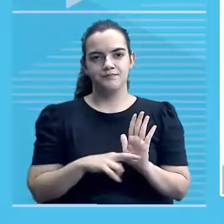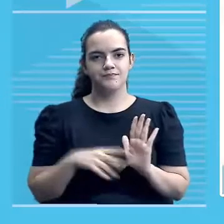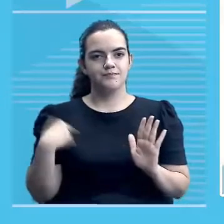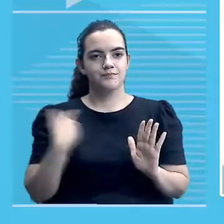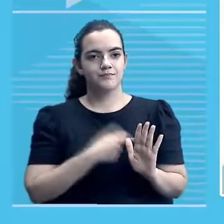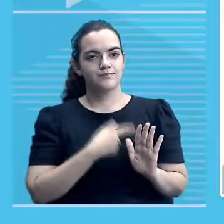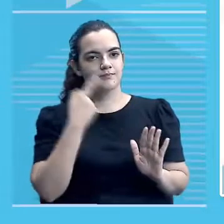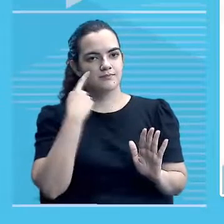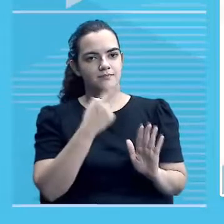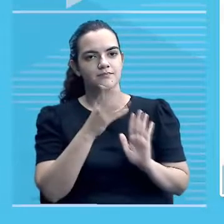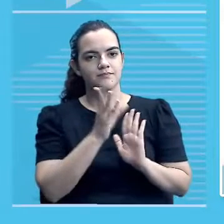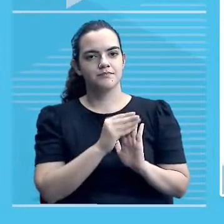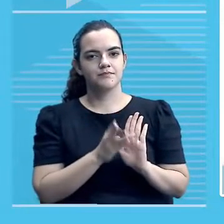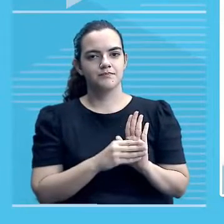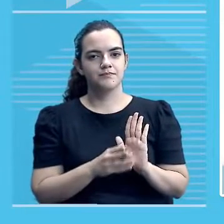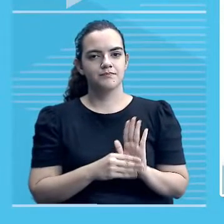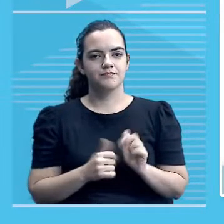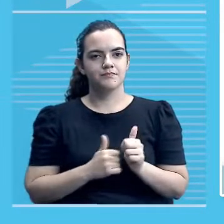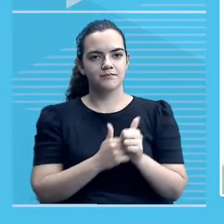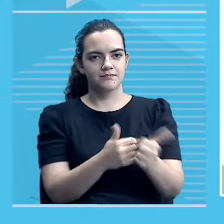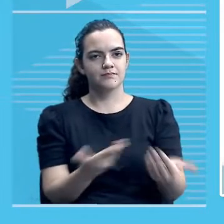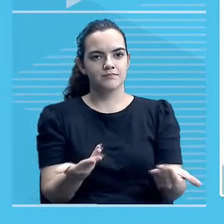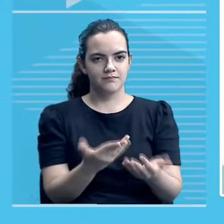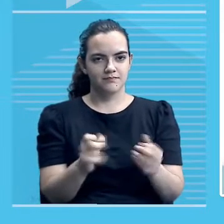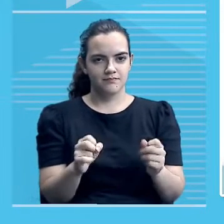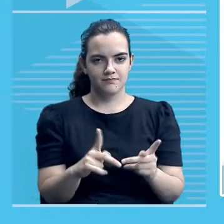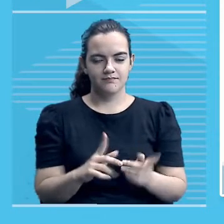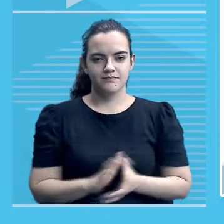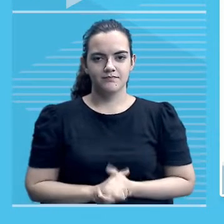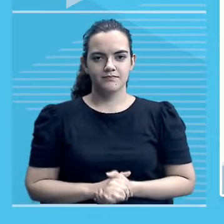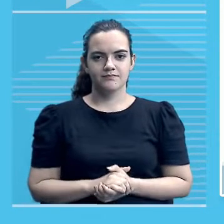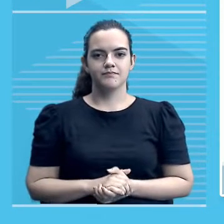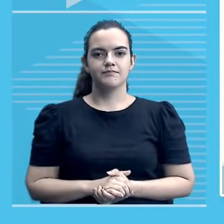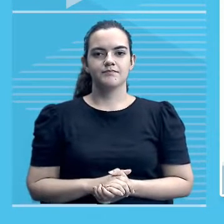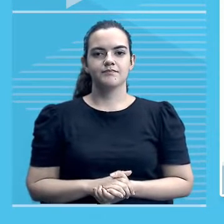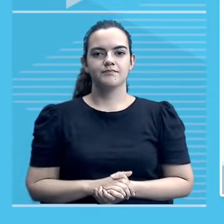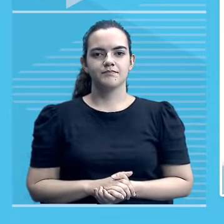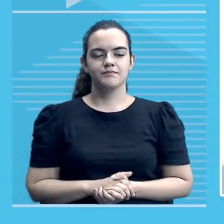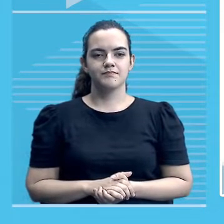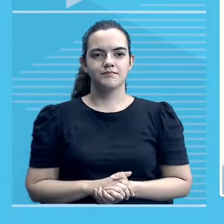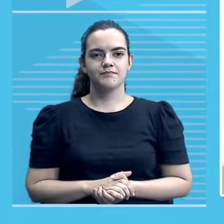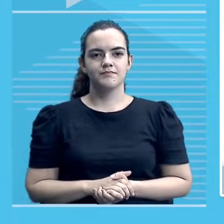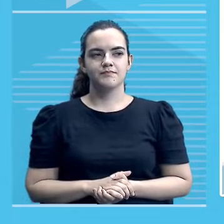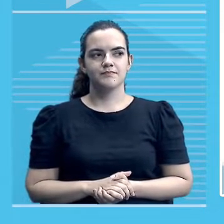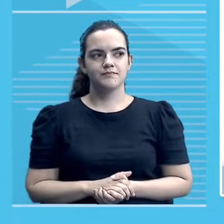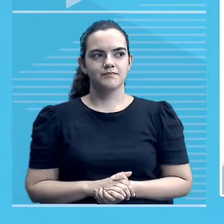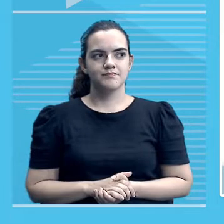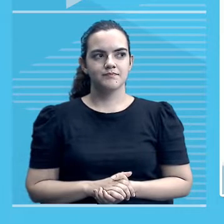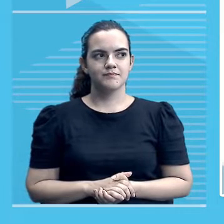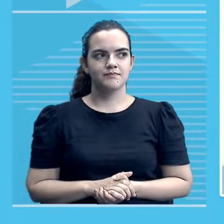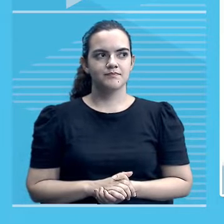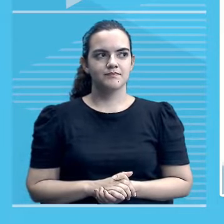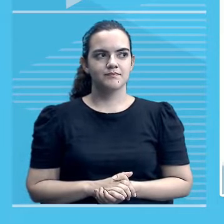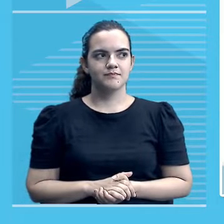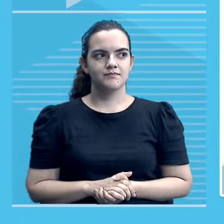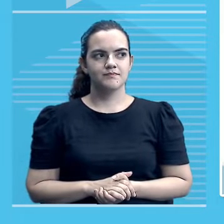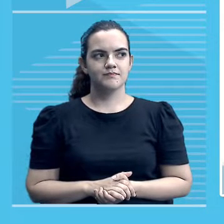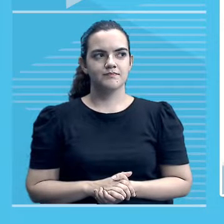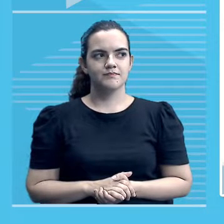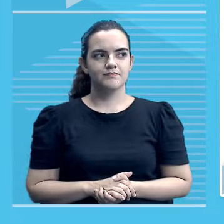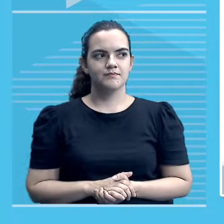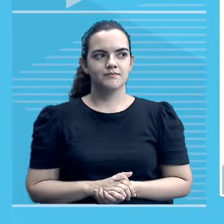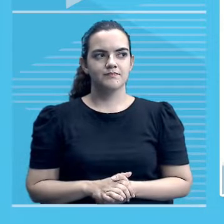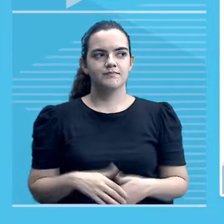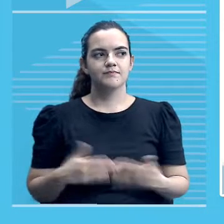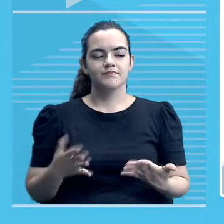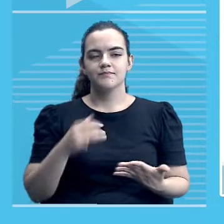o nosso roteiro de aula, tá aí. Nosso roteiro diz o seguinte, ó. O objeto de conhecimento aí são as funções inorgânicas, juntamente com a